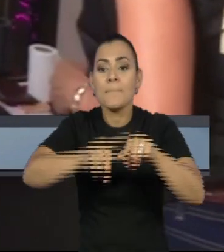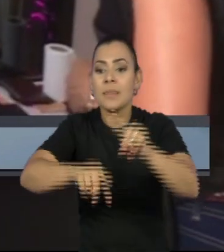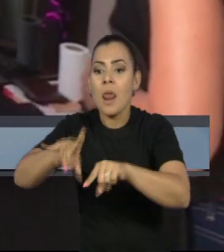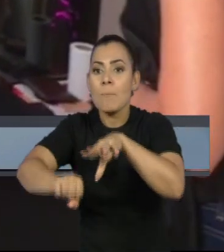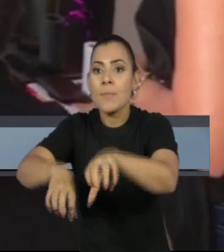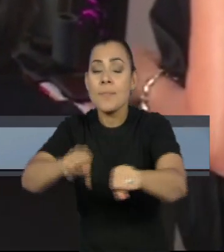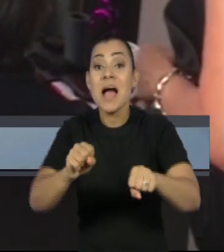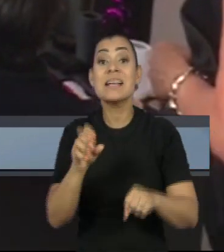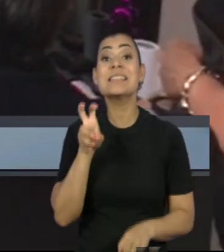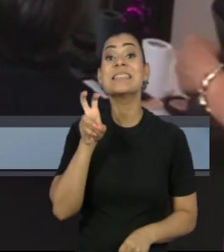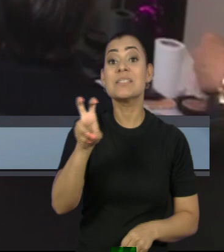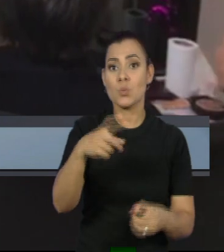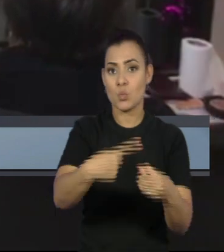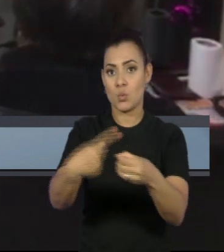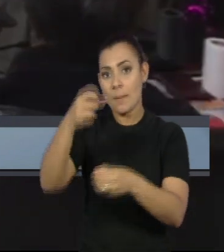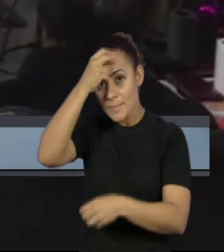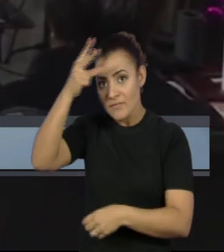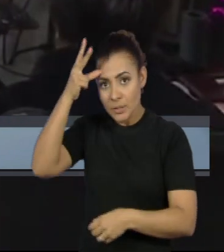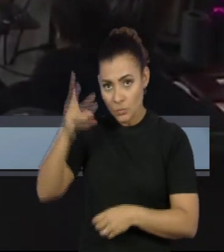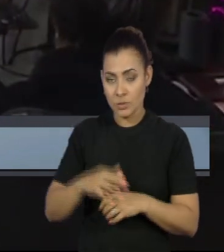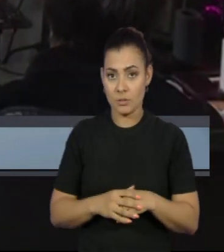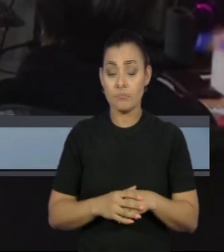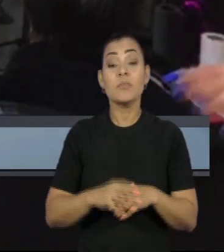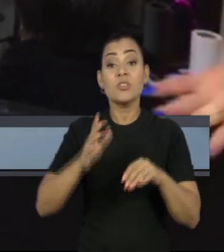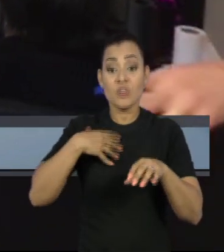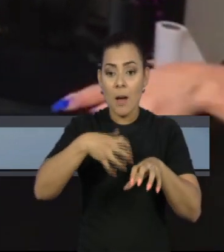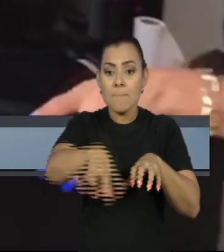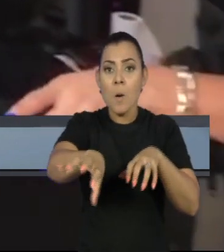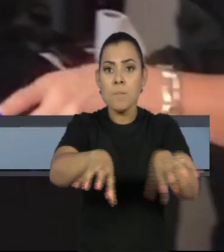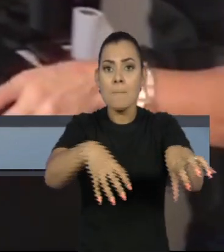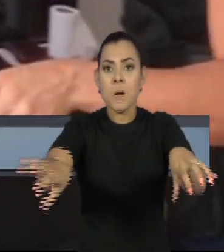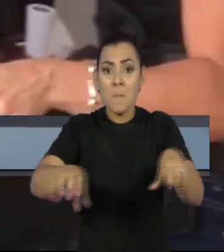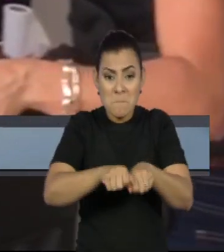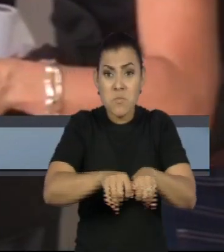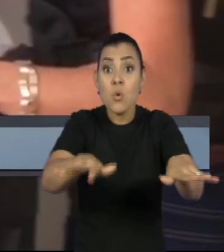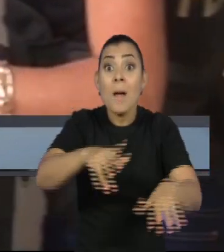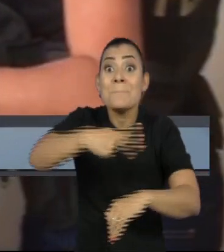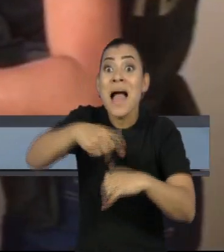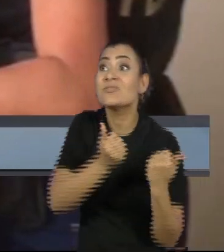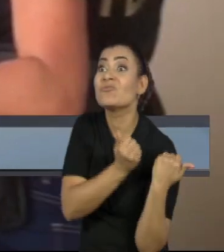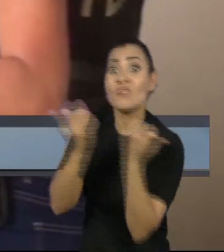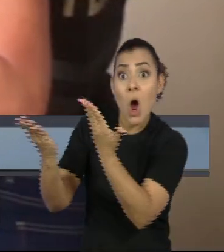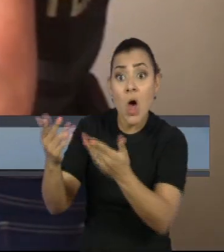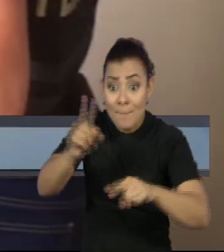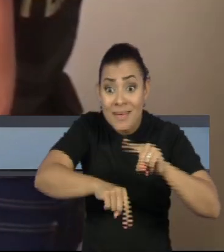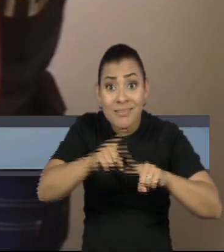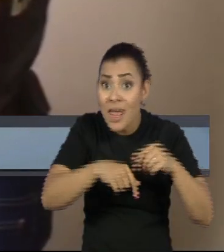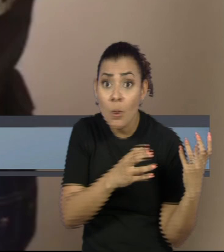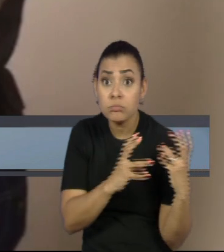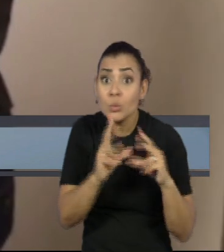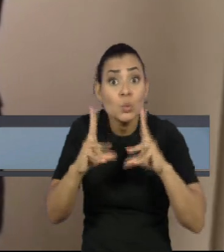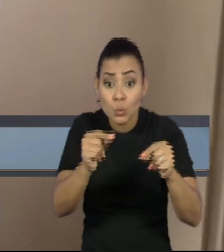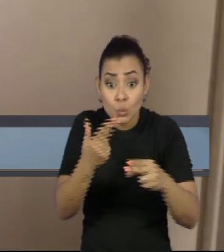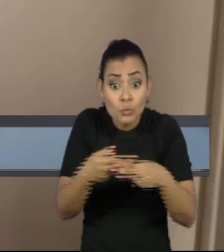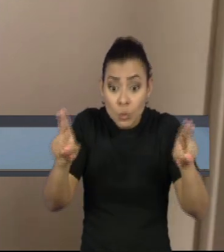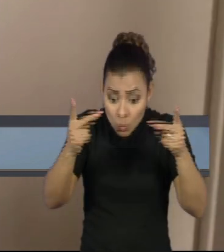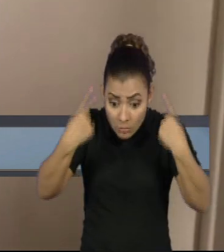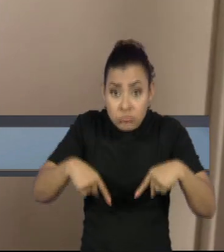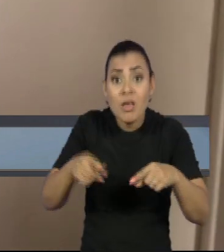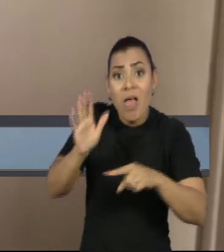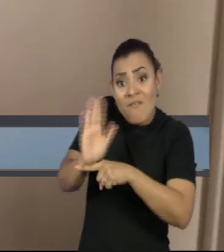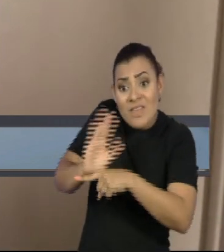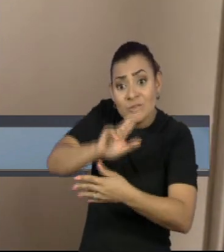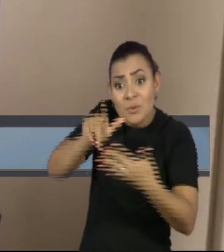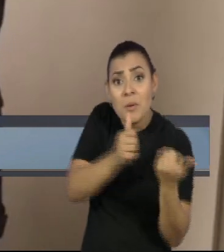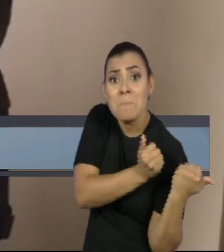apreensão em 5 municípios do estado. Uma rede que distribuía para pessoas de diversos países arquivos com cenas de abuso e de exploração